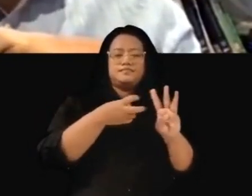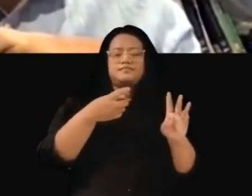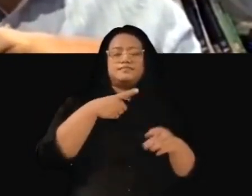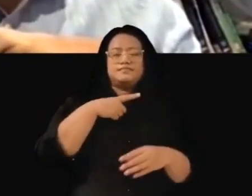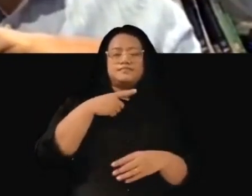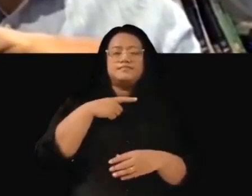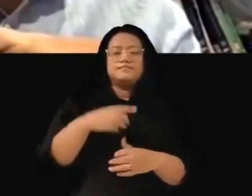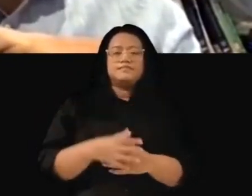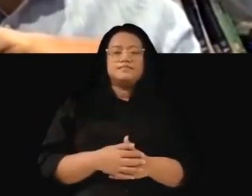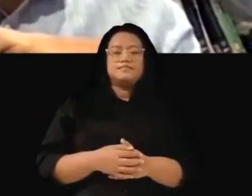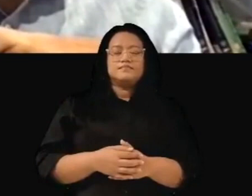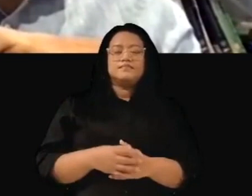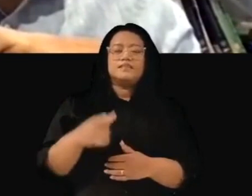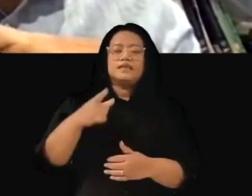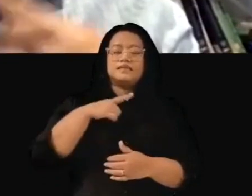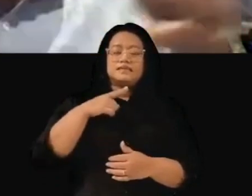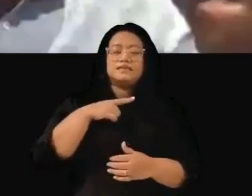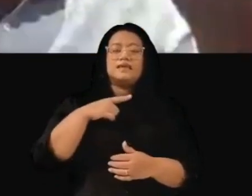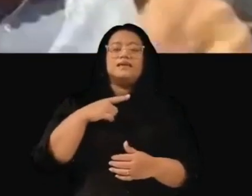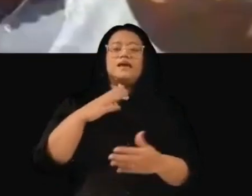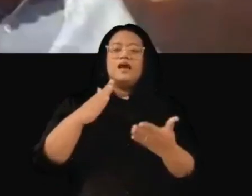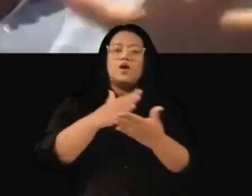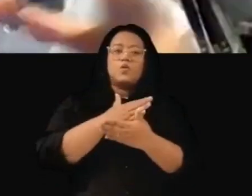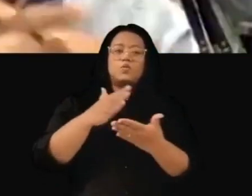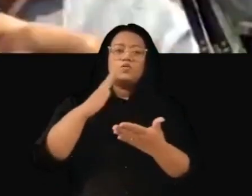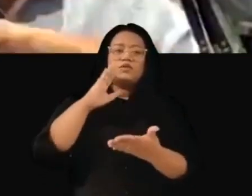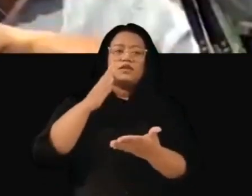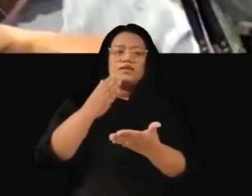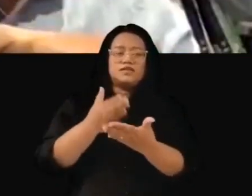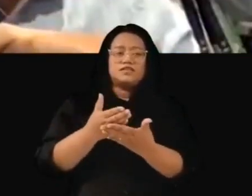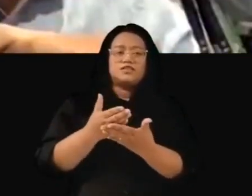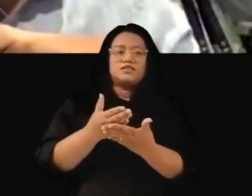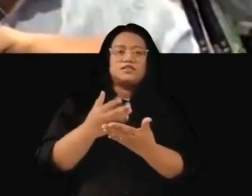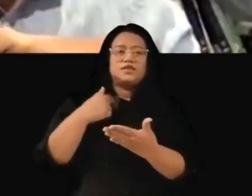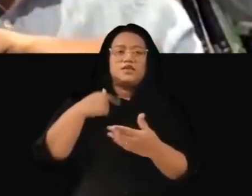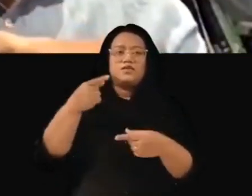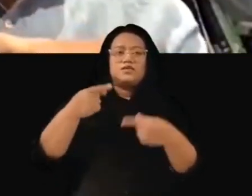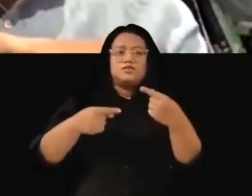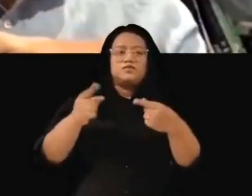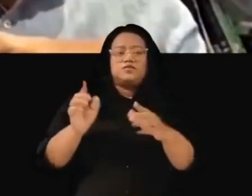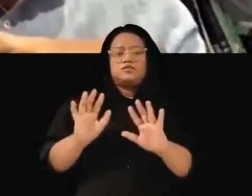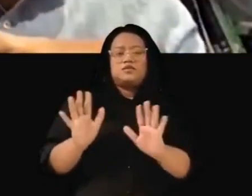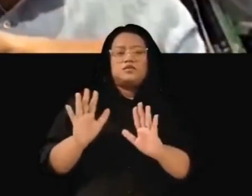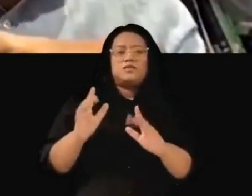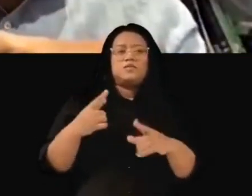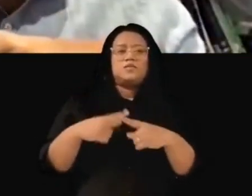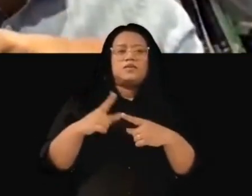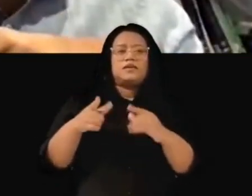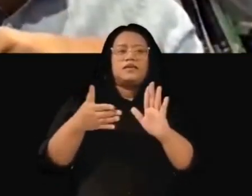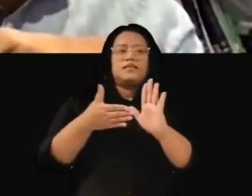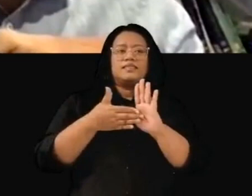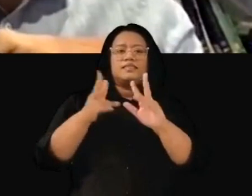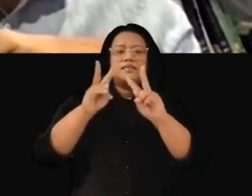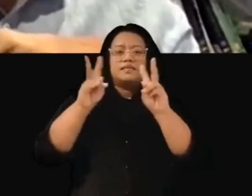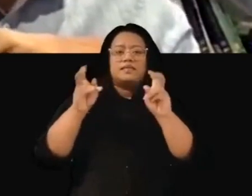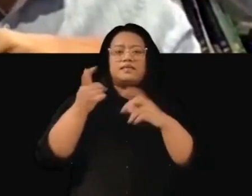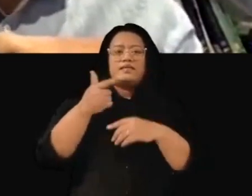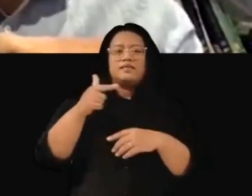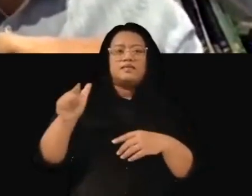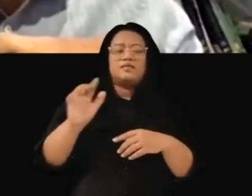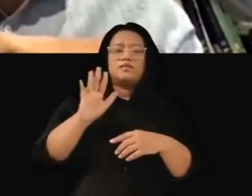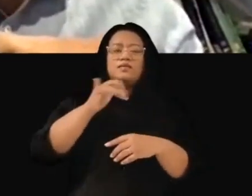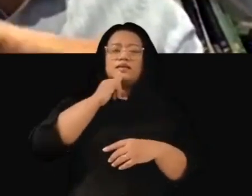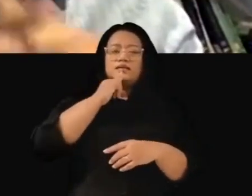há pessoas que acreditam. Eu não entrei nem na discussão aqui, porque seria o palco de outro tema, mas, por exemplo,